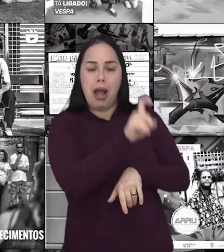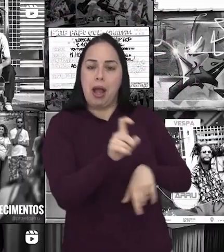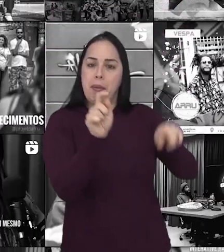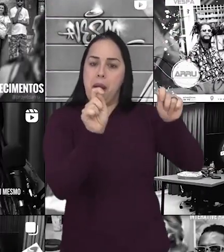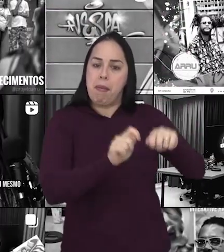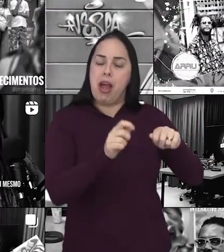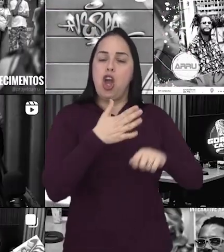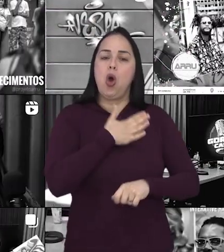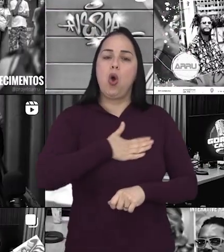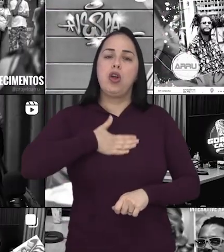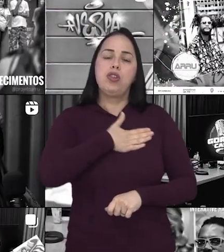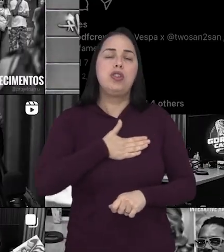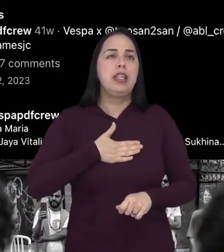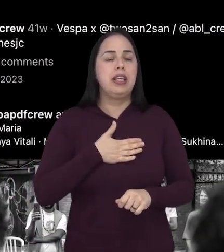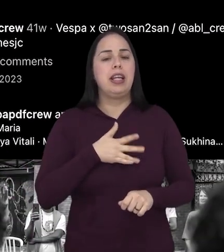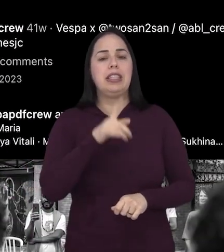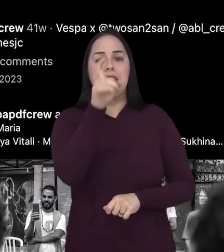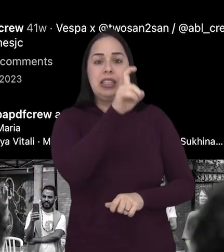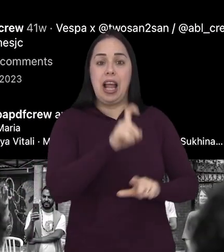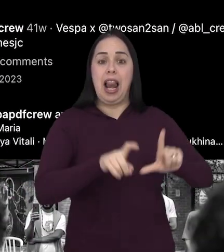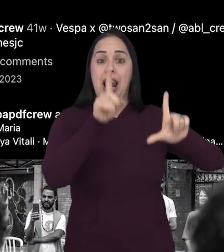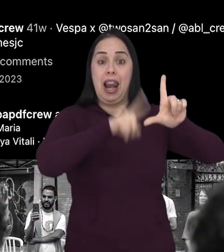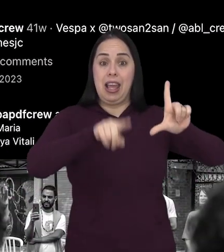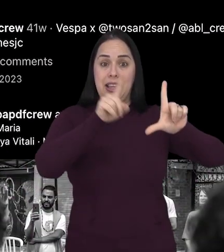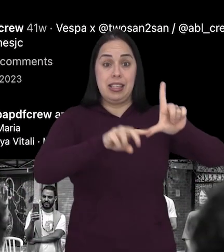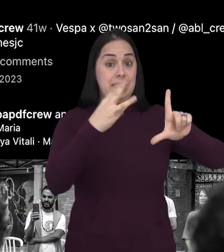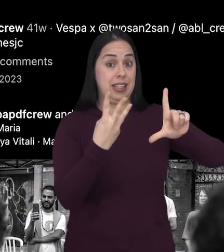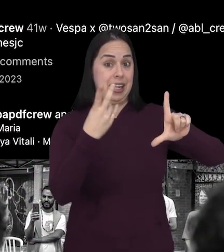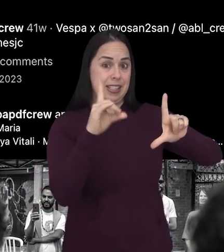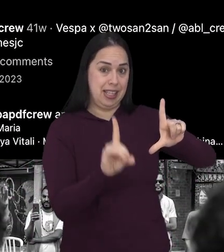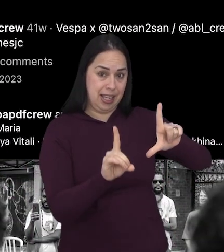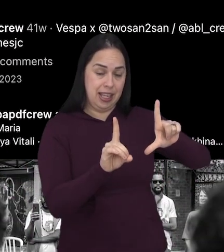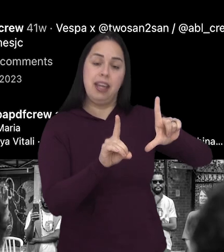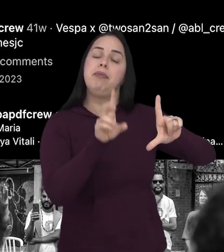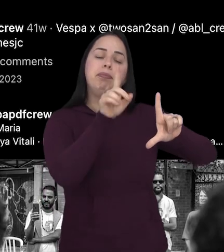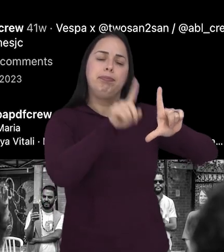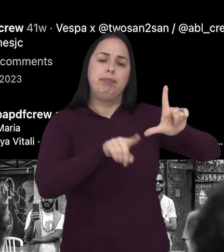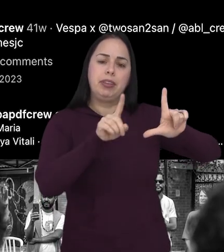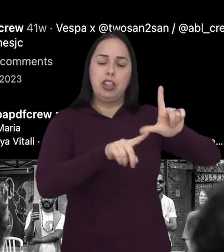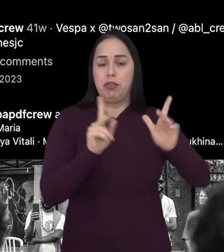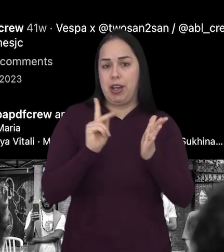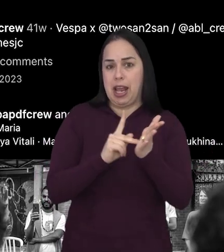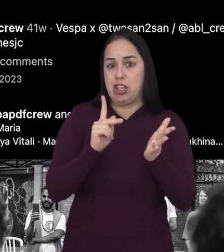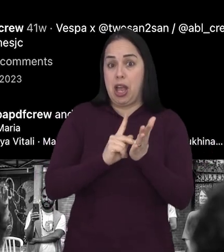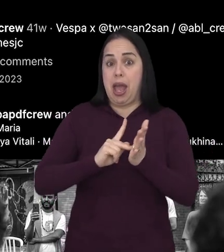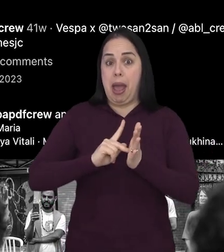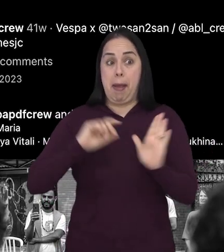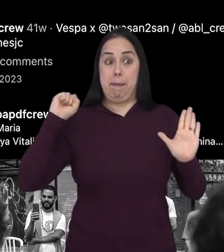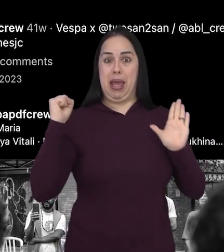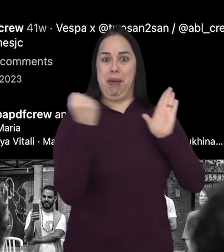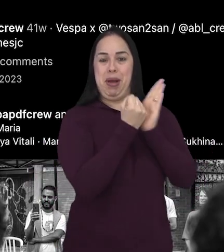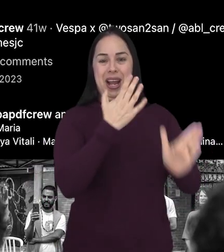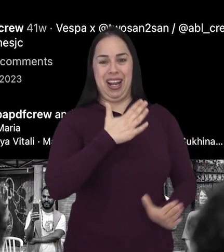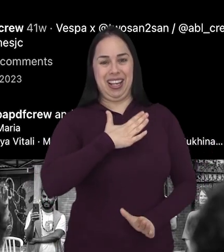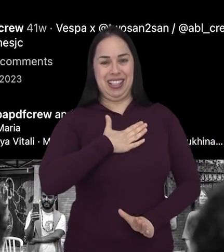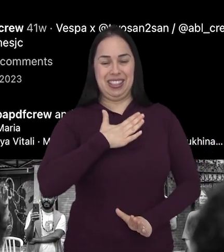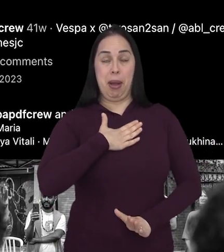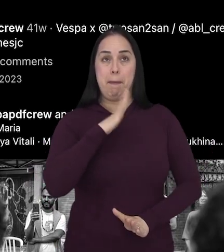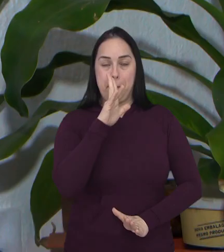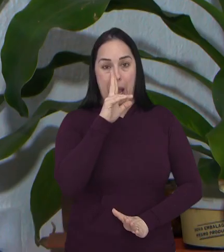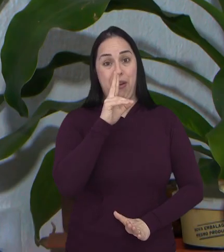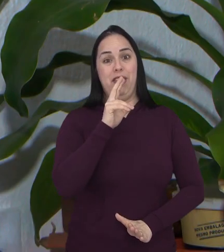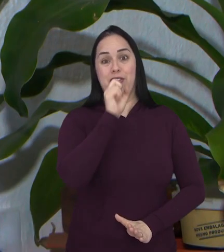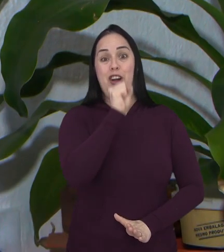gosto bastante de pintar letras em 3D, que é na verdade o meu forte, assim, que eu mais